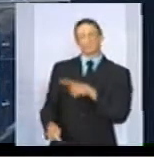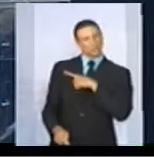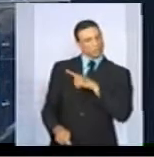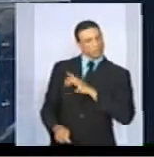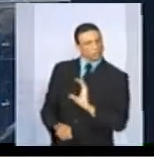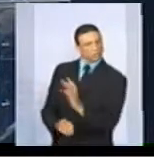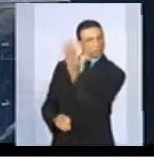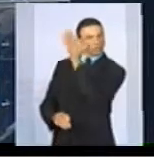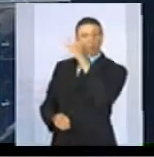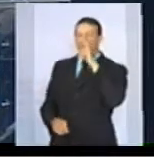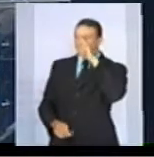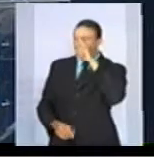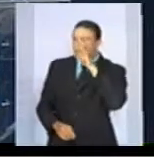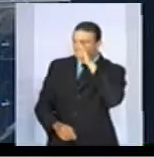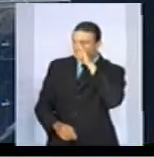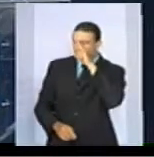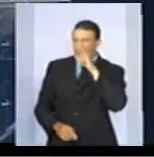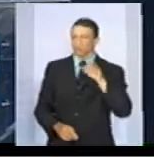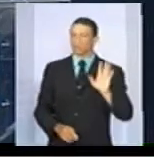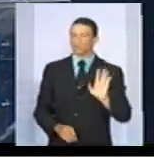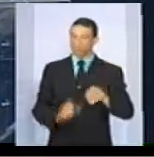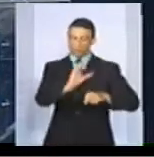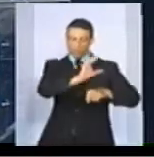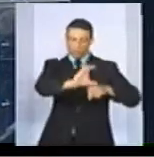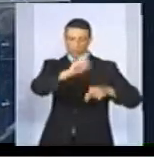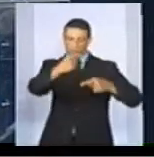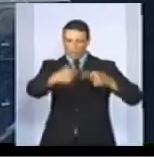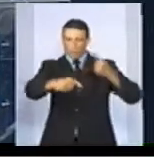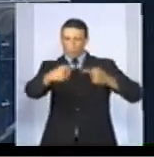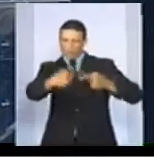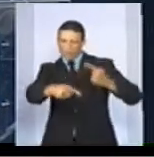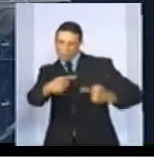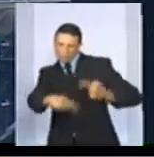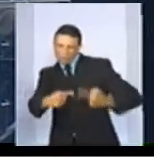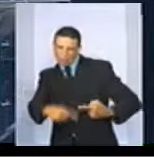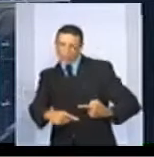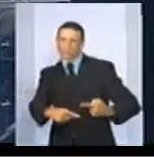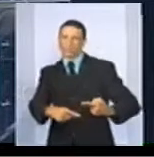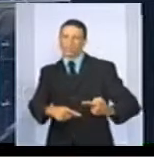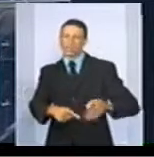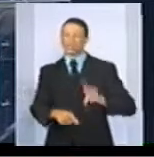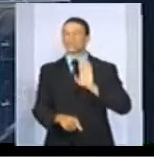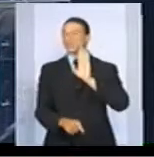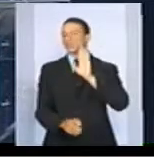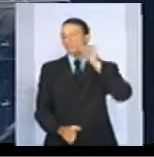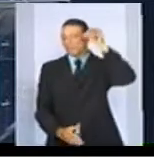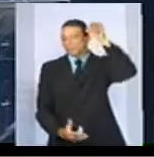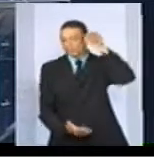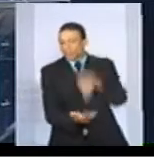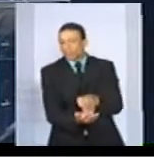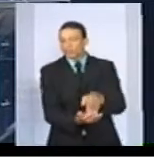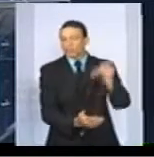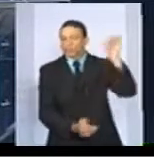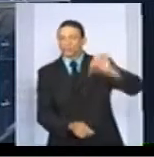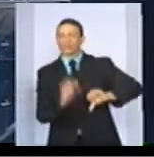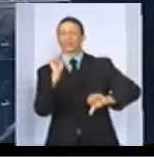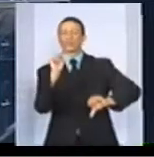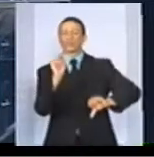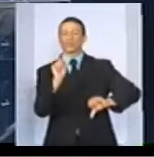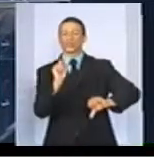hoje essa constitucionalidad também alcançam o princípio da